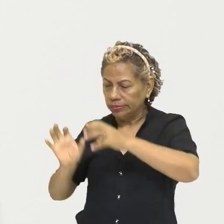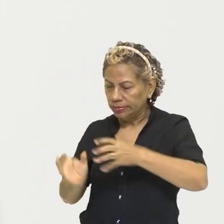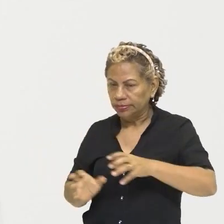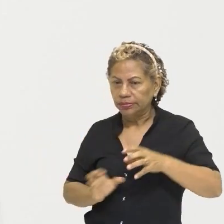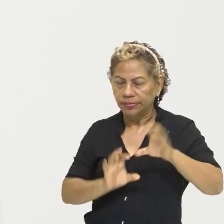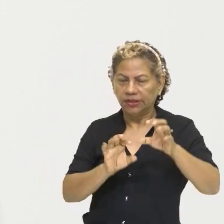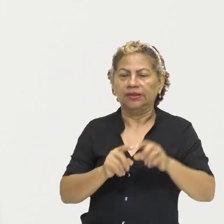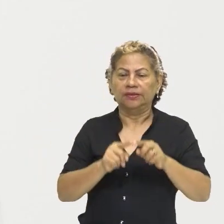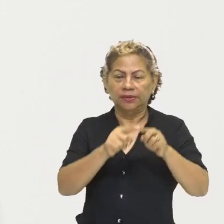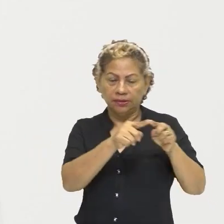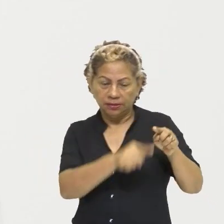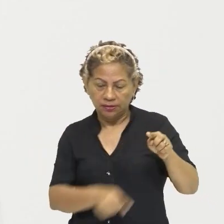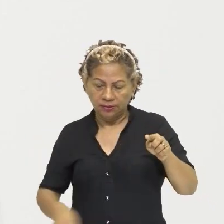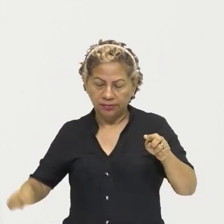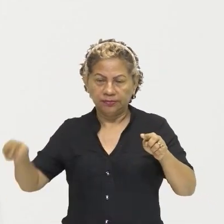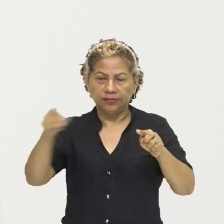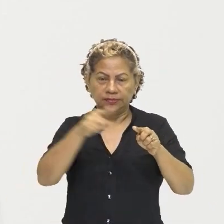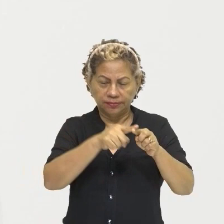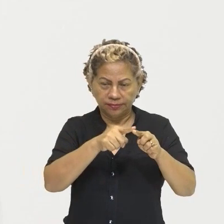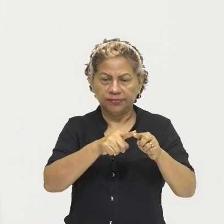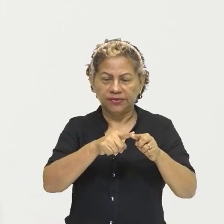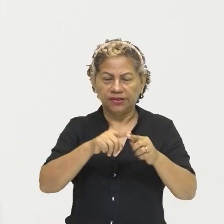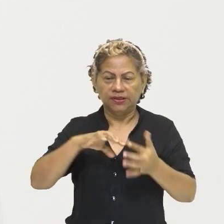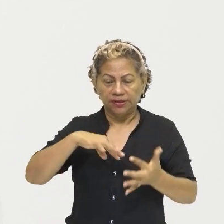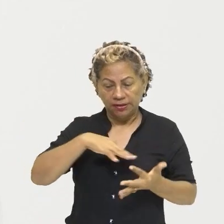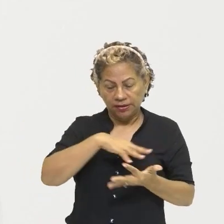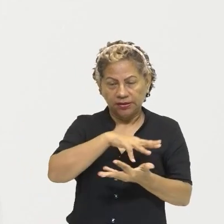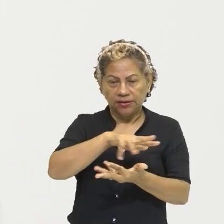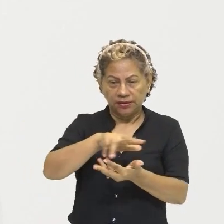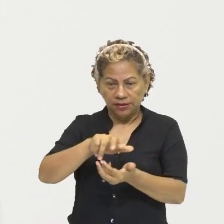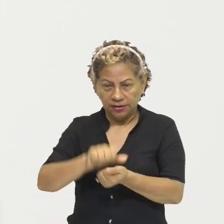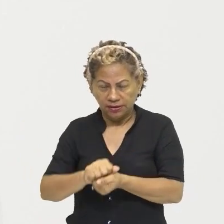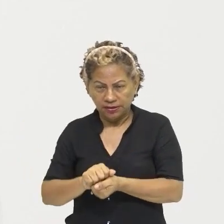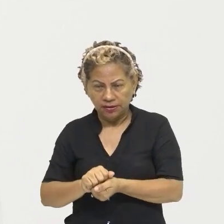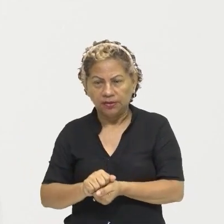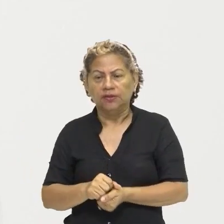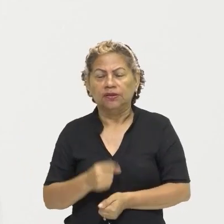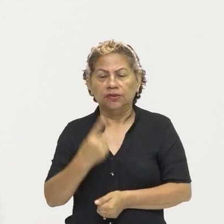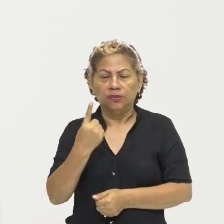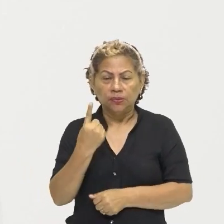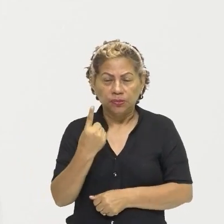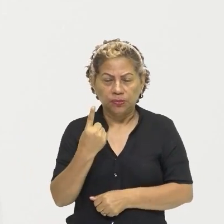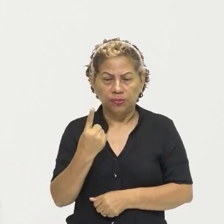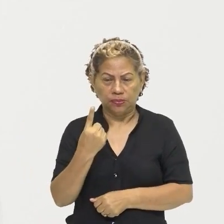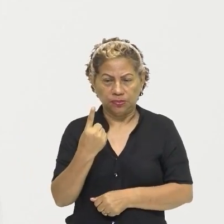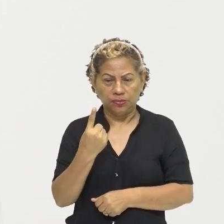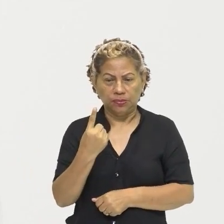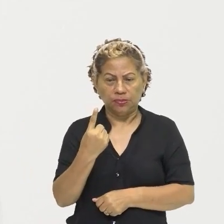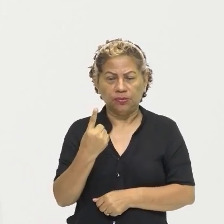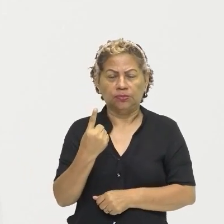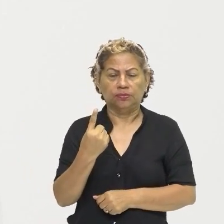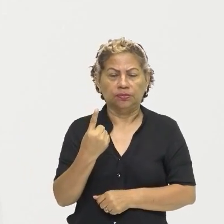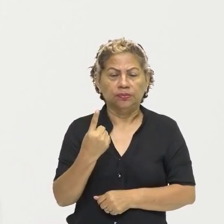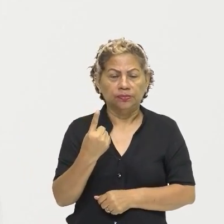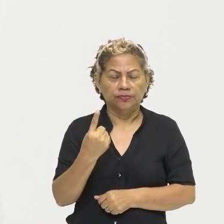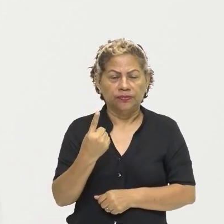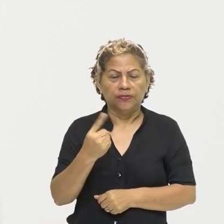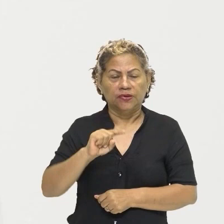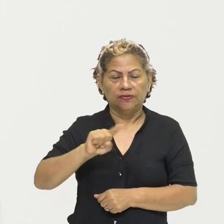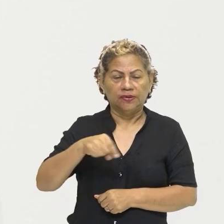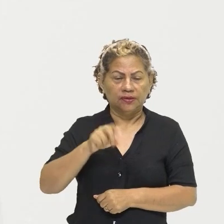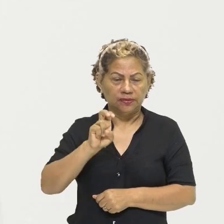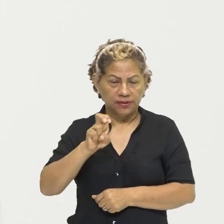circulares e que o raio da órbita terrestre mede 1,5 vezes 10 a 11 metros, e o raio da órbita de